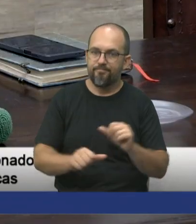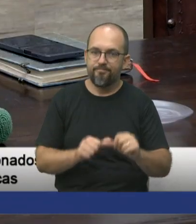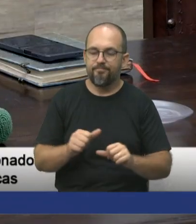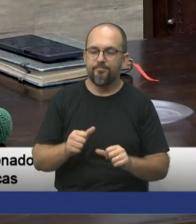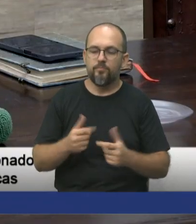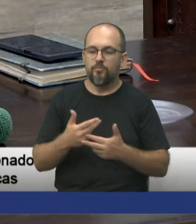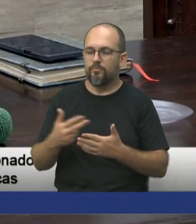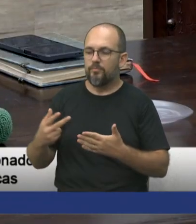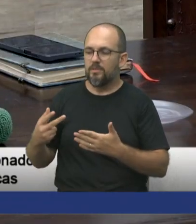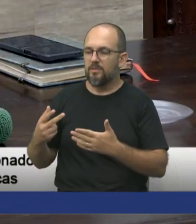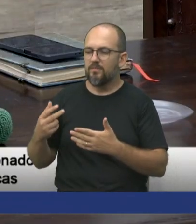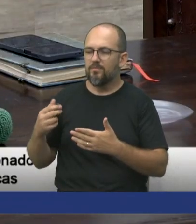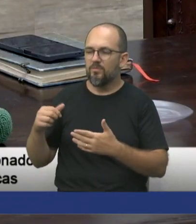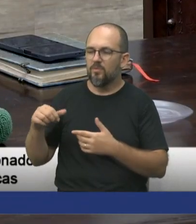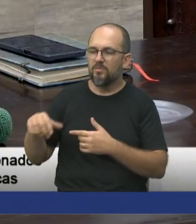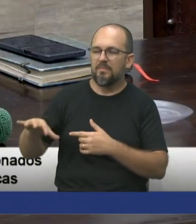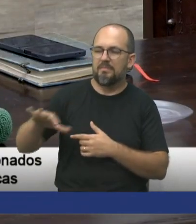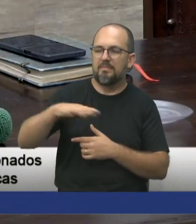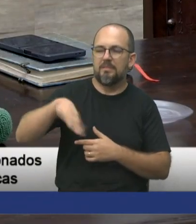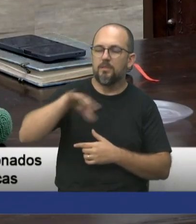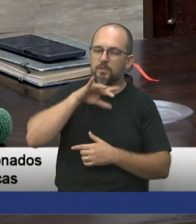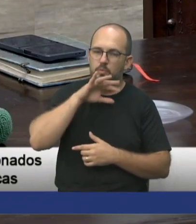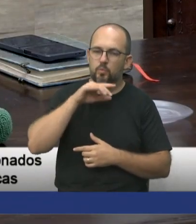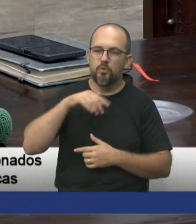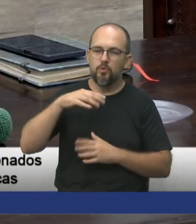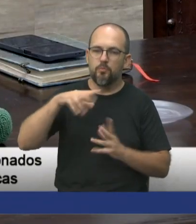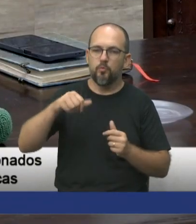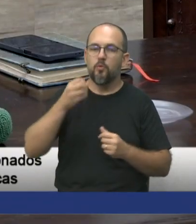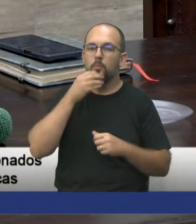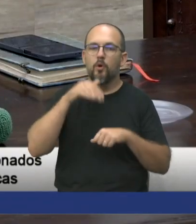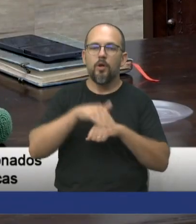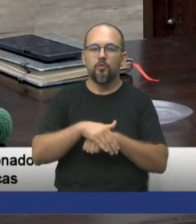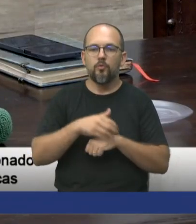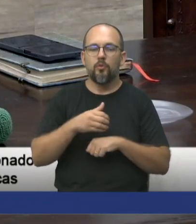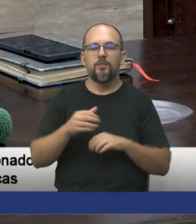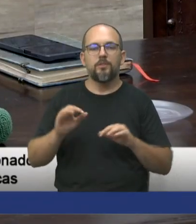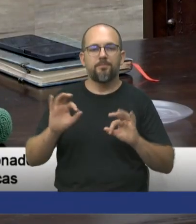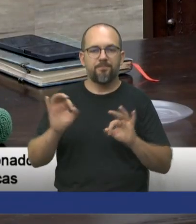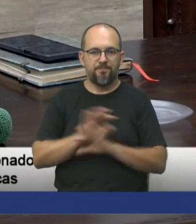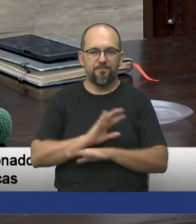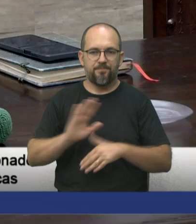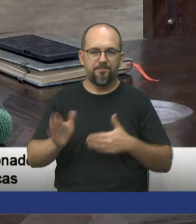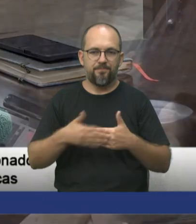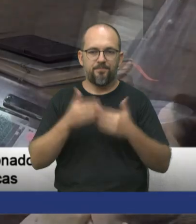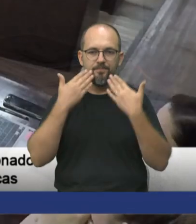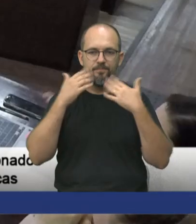barbaridades desse mundo. Boa noite, muito obrigado a todos. Está encerrada essa audiência pública.